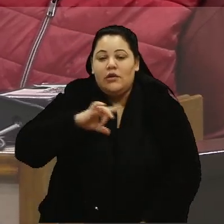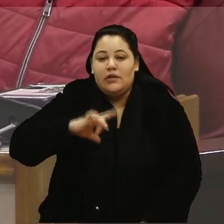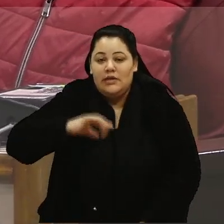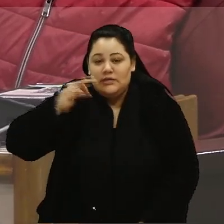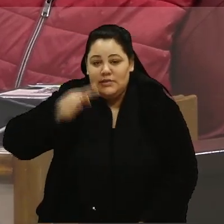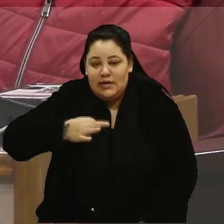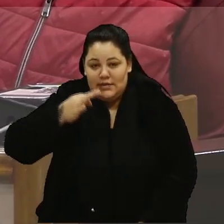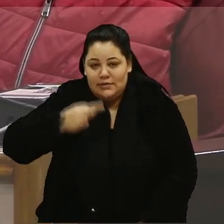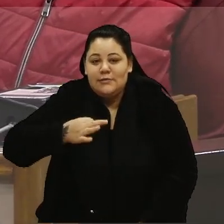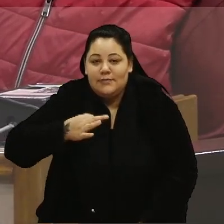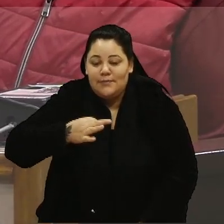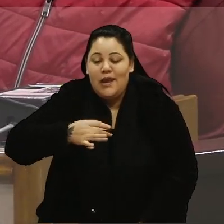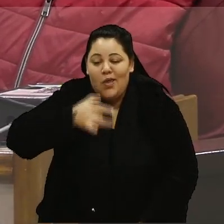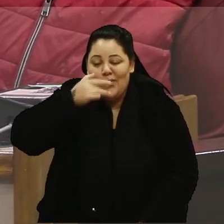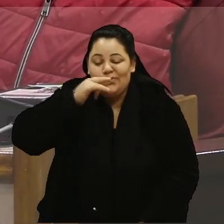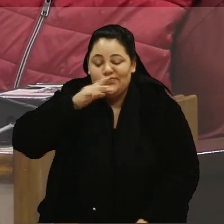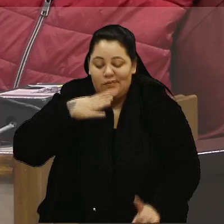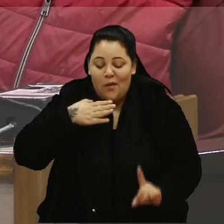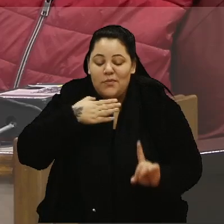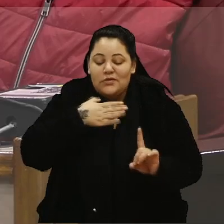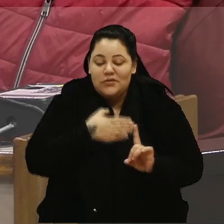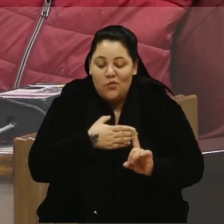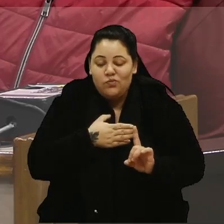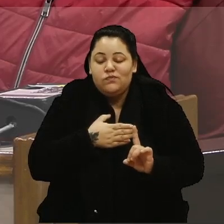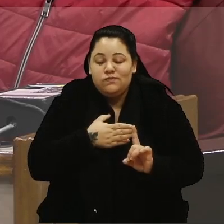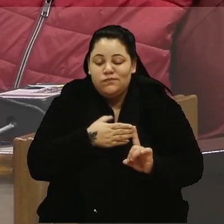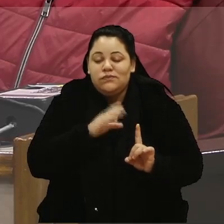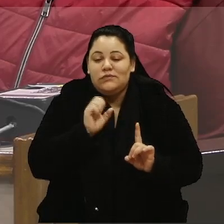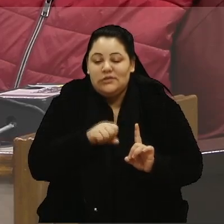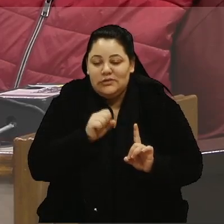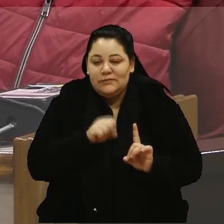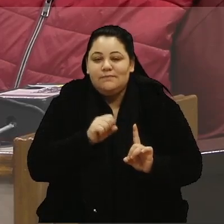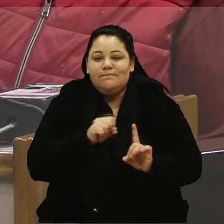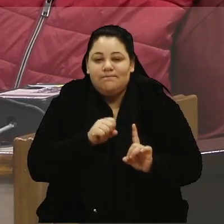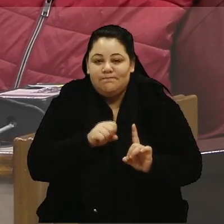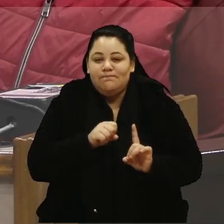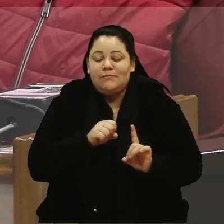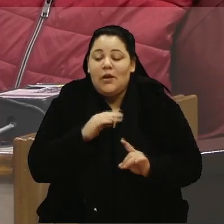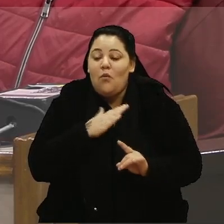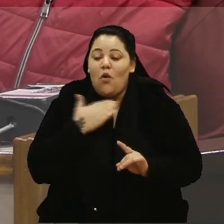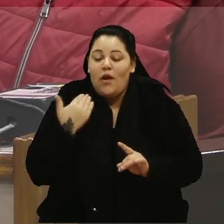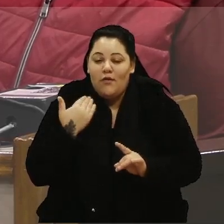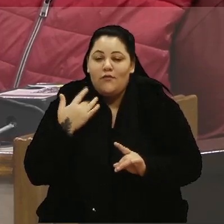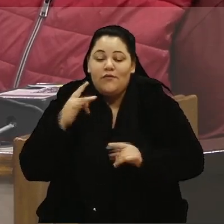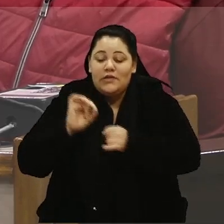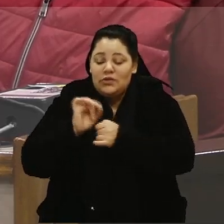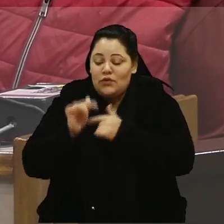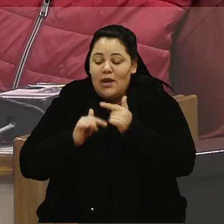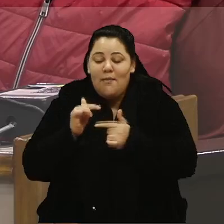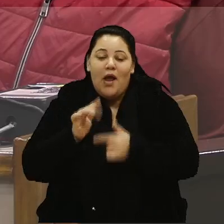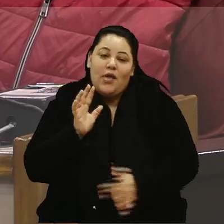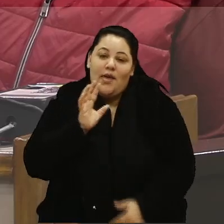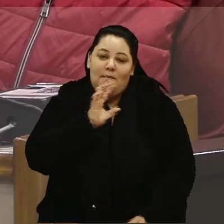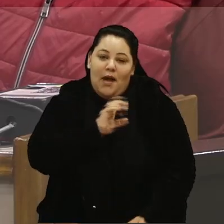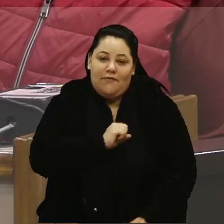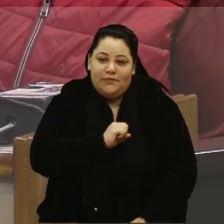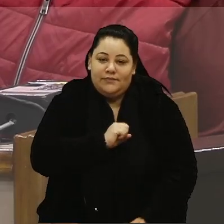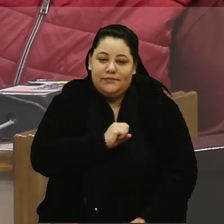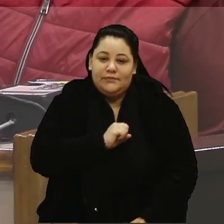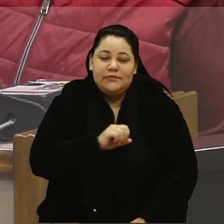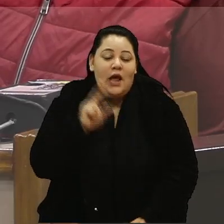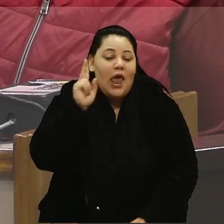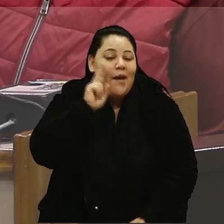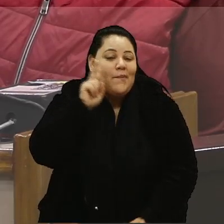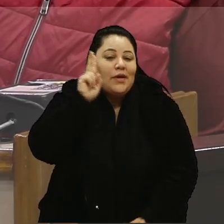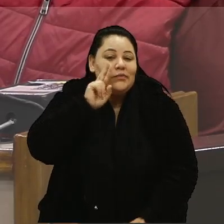Sérgio cumpriu sua missão, partindo enquanto exercia o ministério que tanto amava. Que sua memória permaneça viva